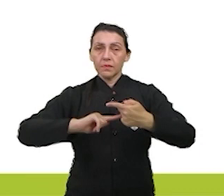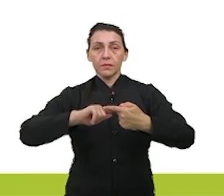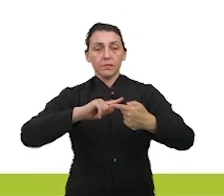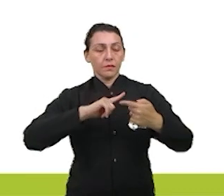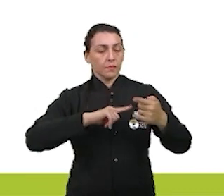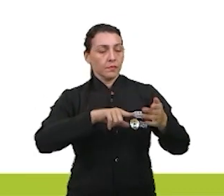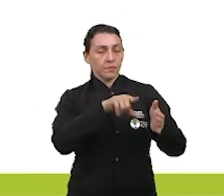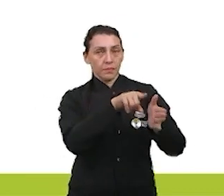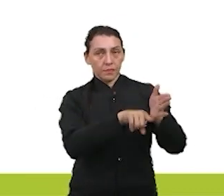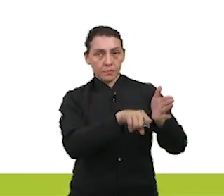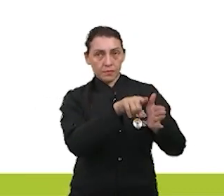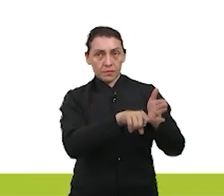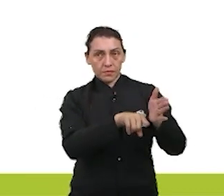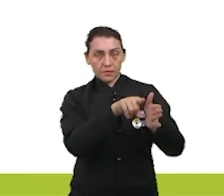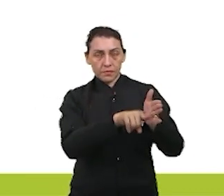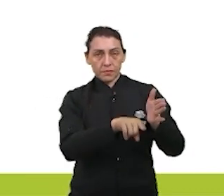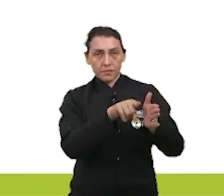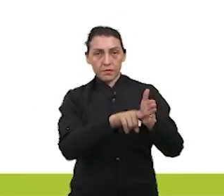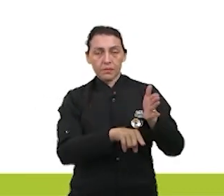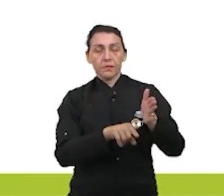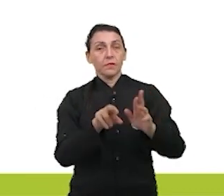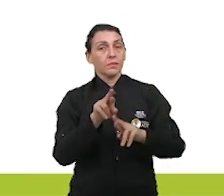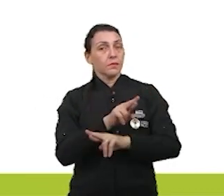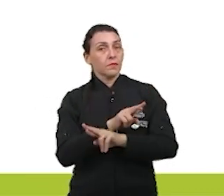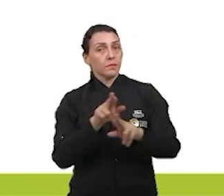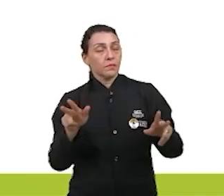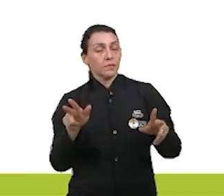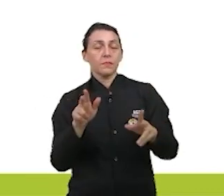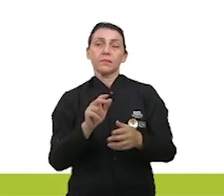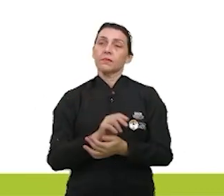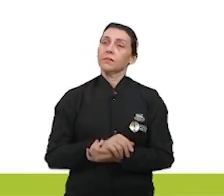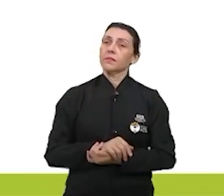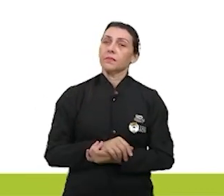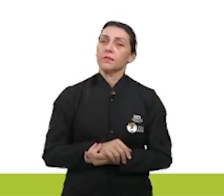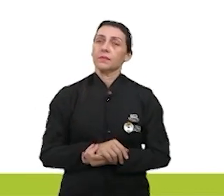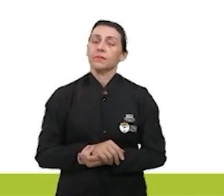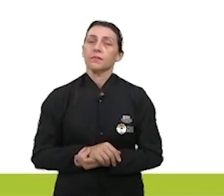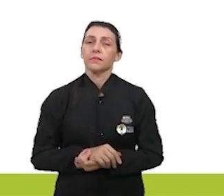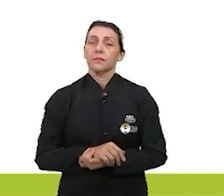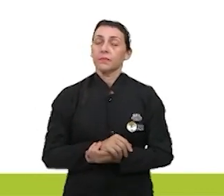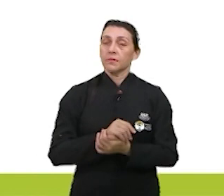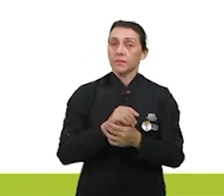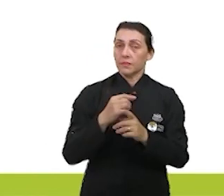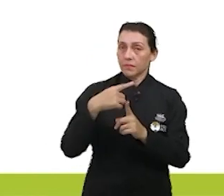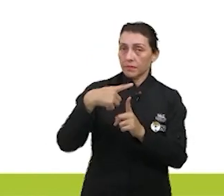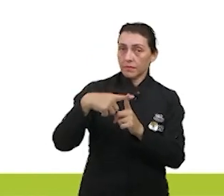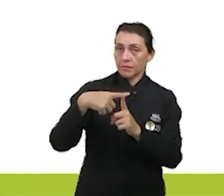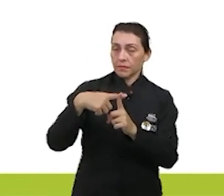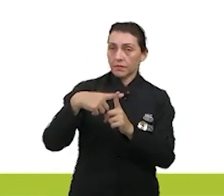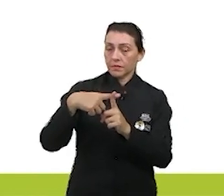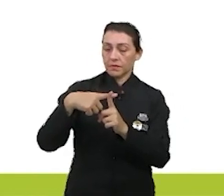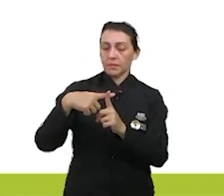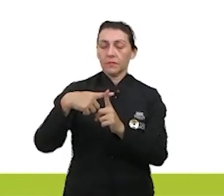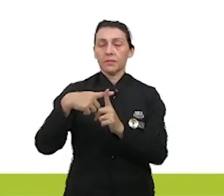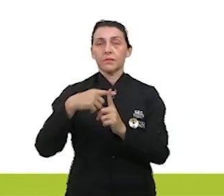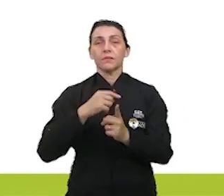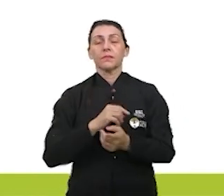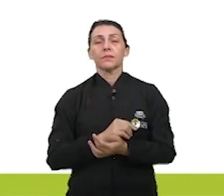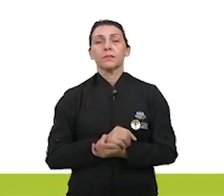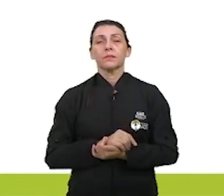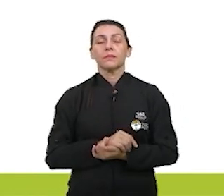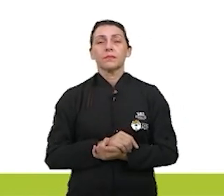negativo, que é a única diferença, né, do receptor seria aí o positivo. E no caso